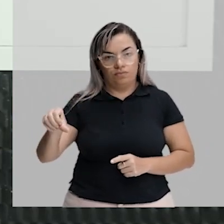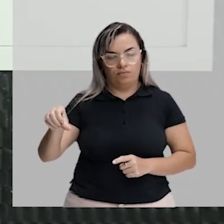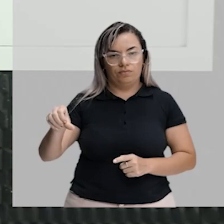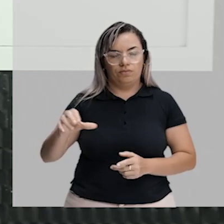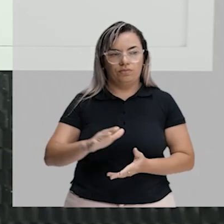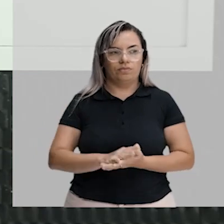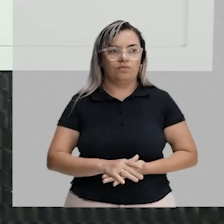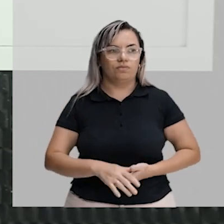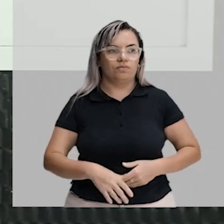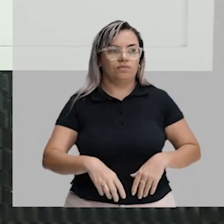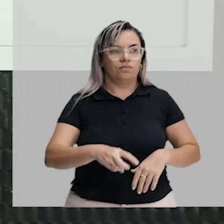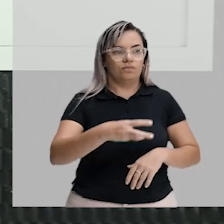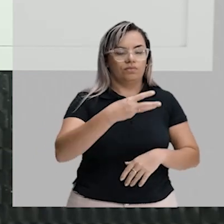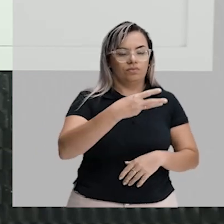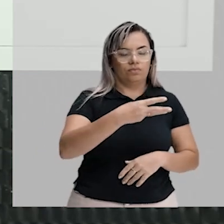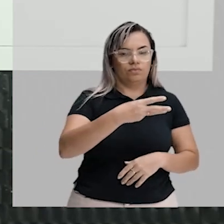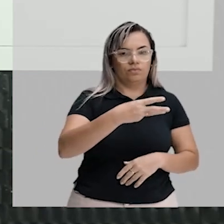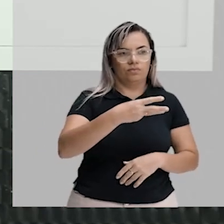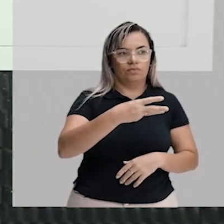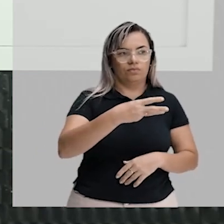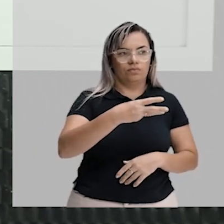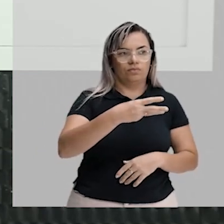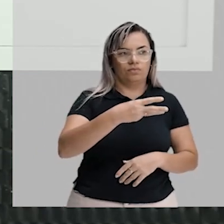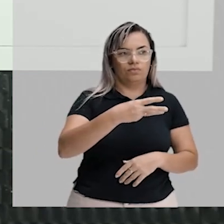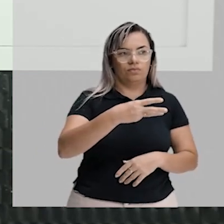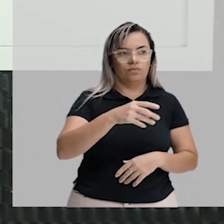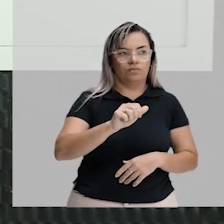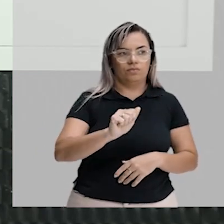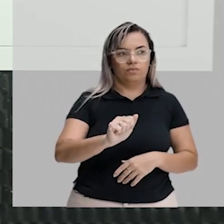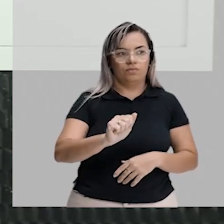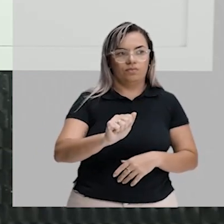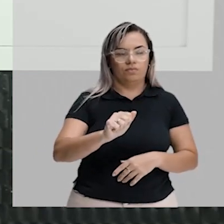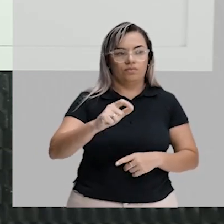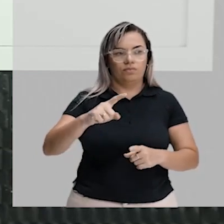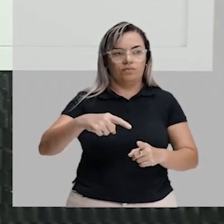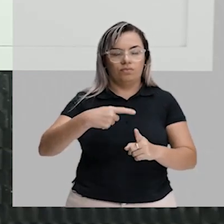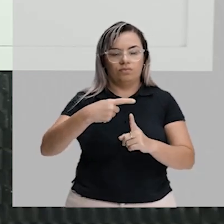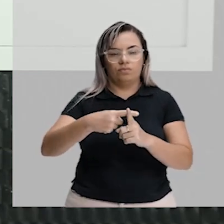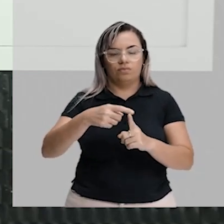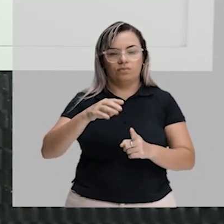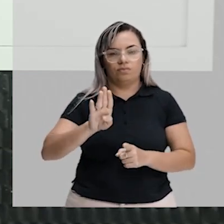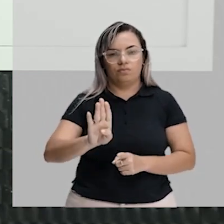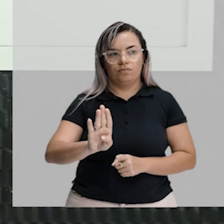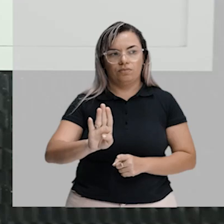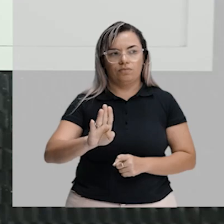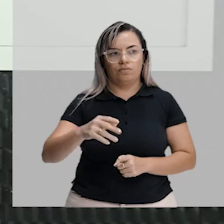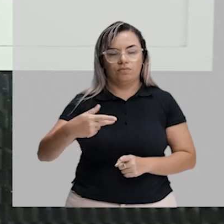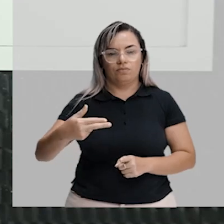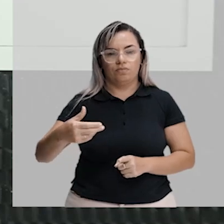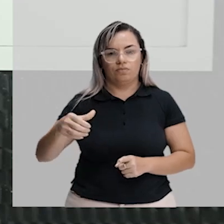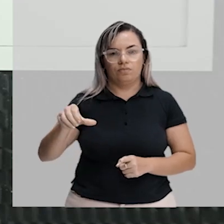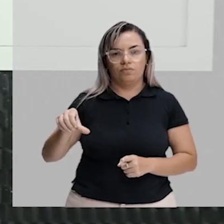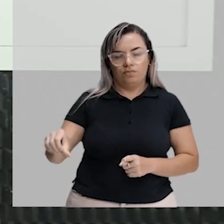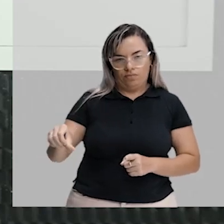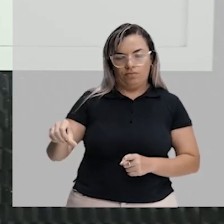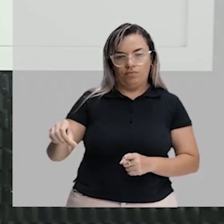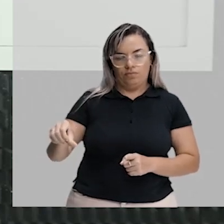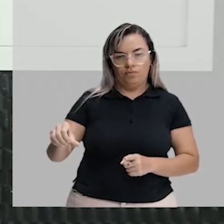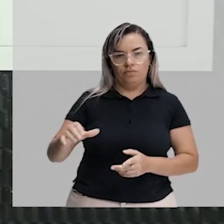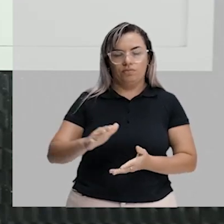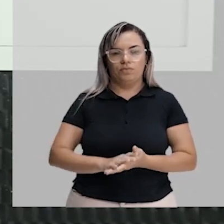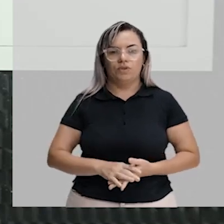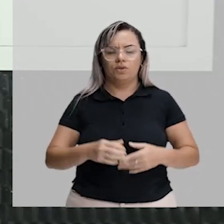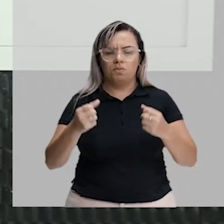seja, 3A mais B igual a 9. Ok? Turminha, o que a gente